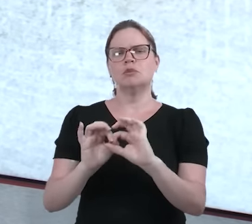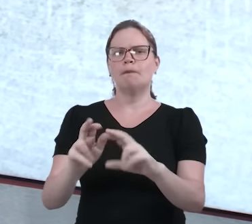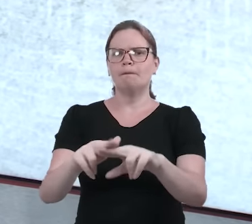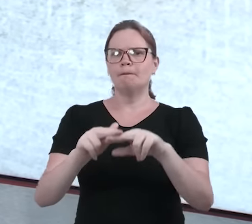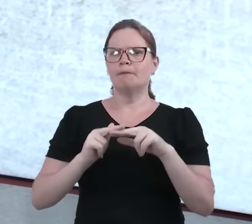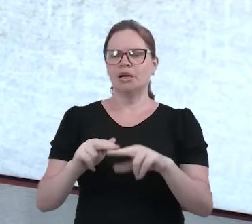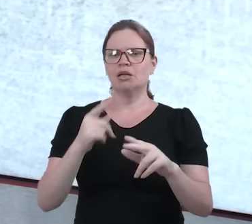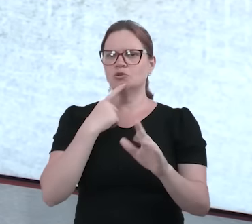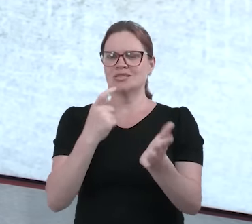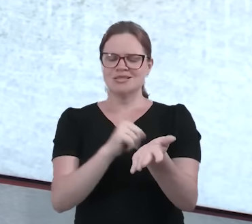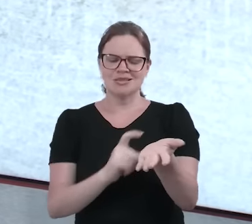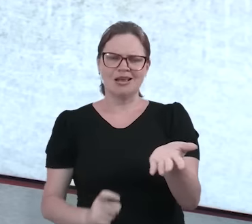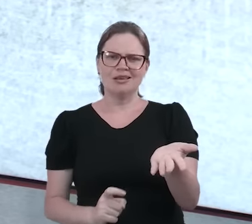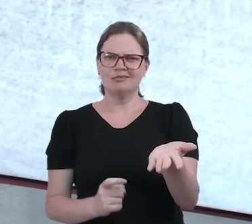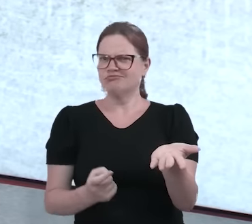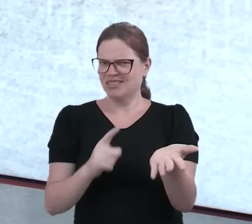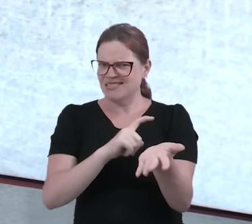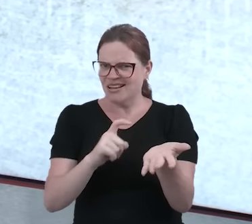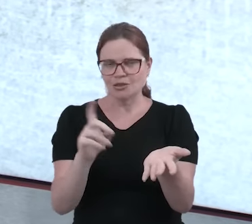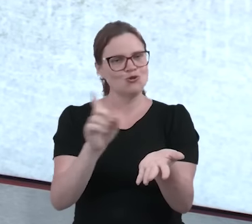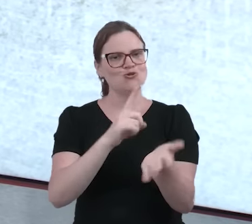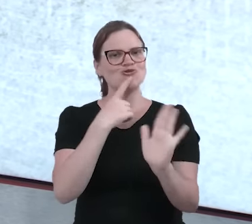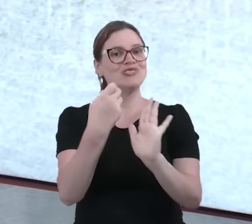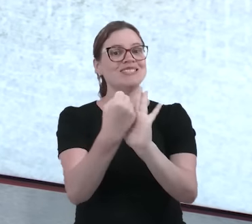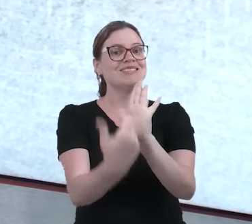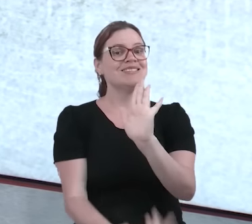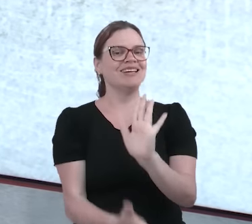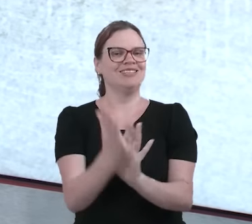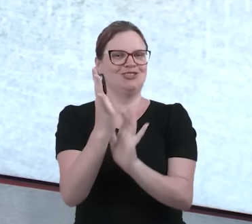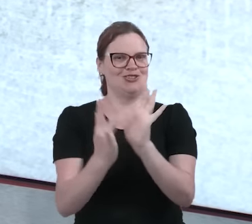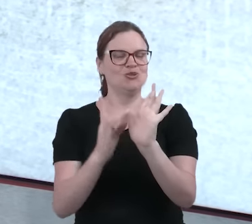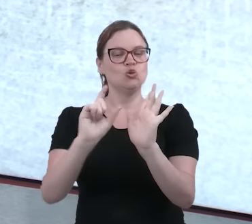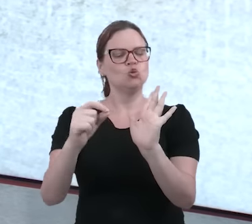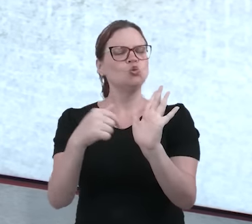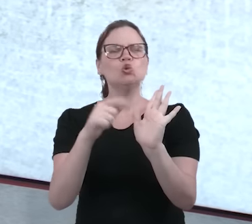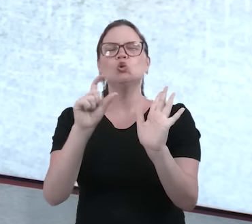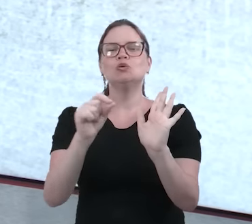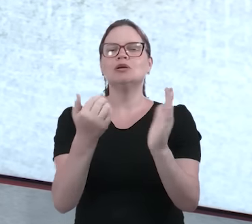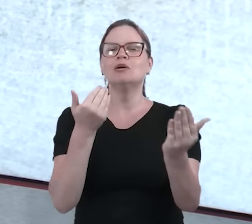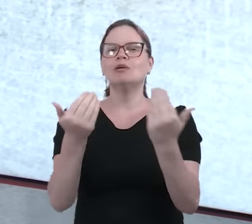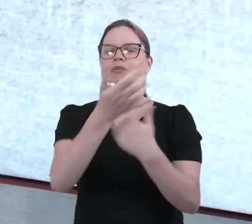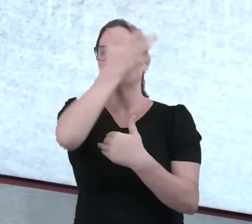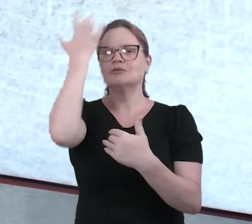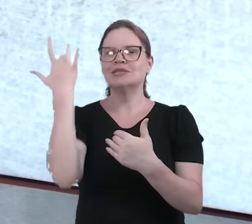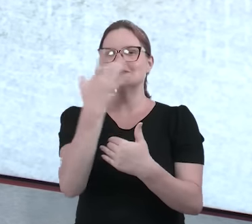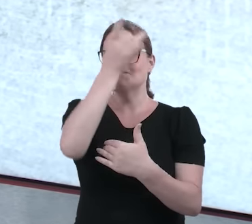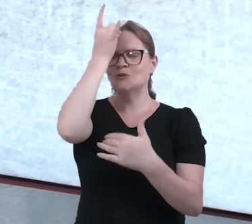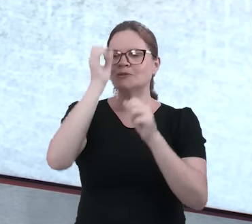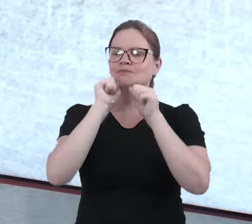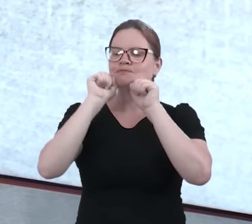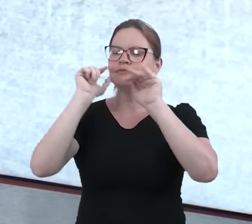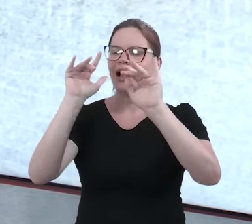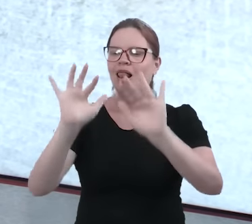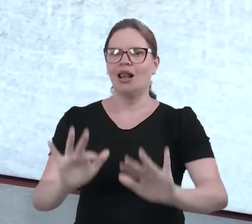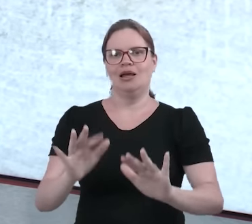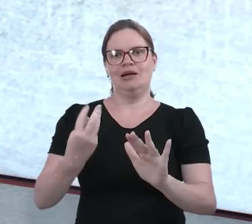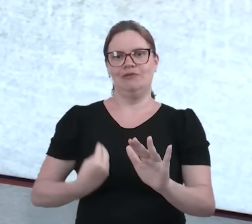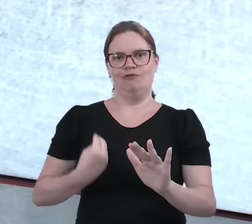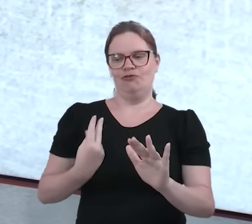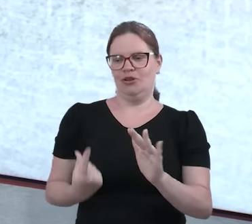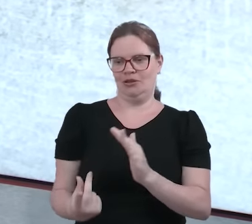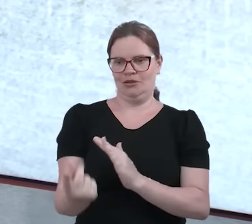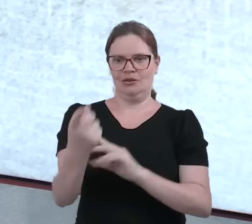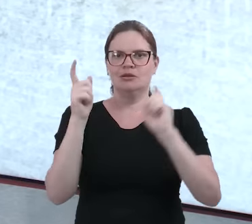sangue. Qual sangue? O sangue de Jesus. O que é o sangue de Jesus? É a vida que Jesus nos deu através do seu Espírito